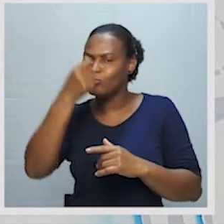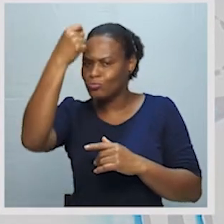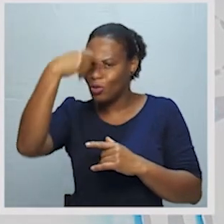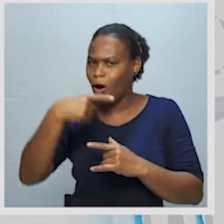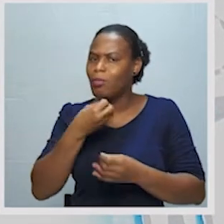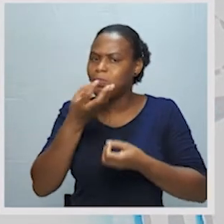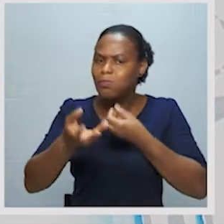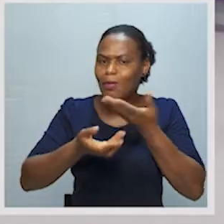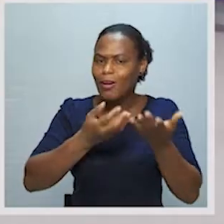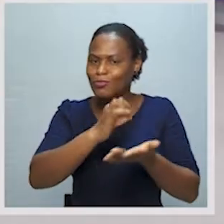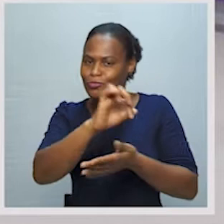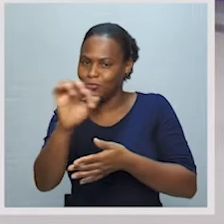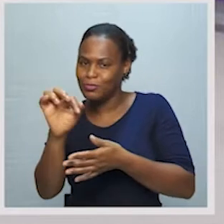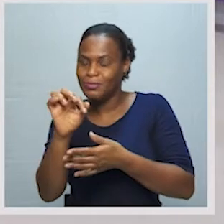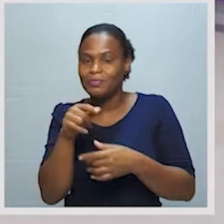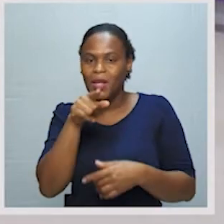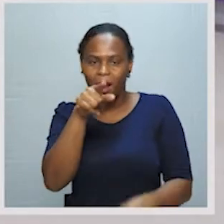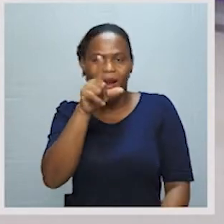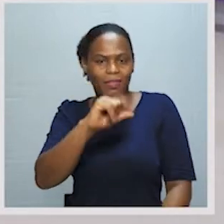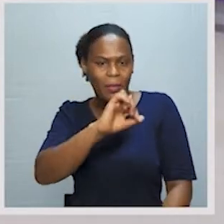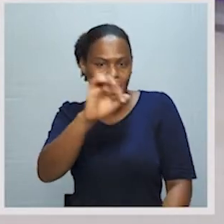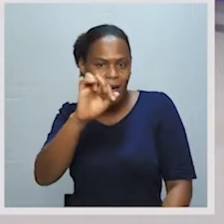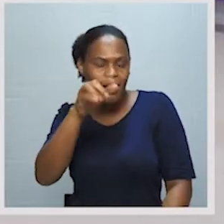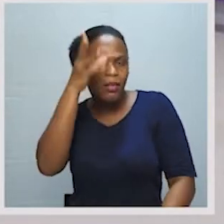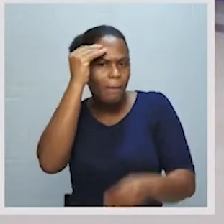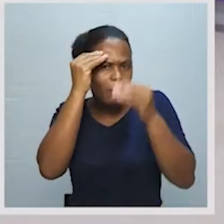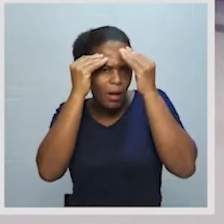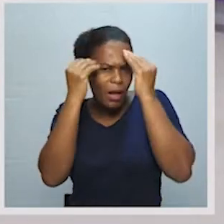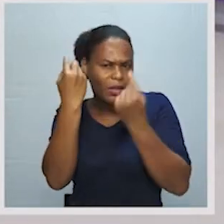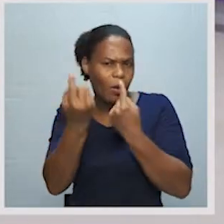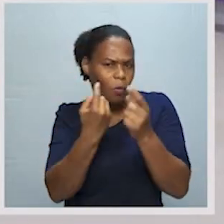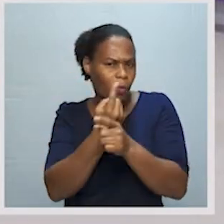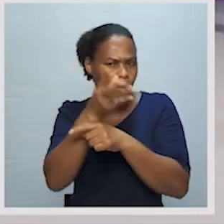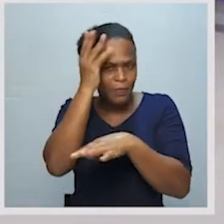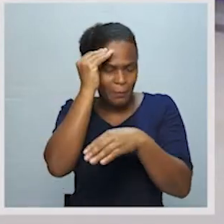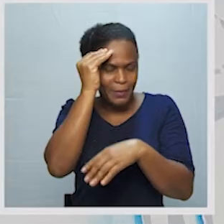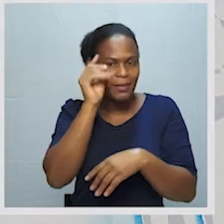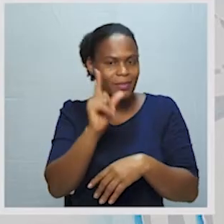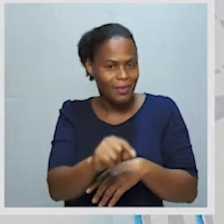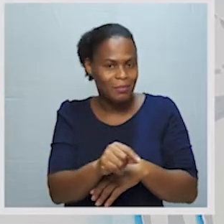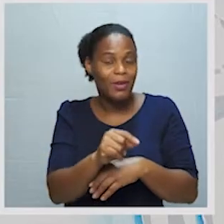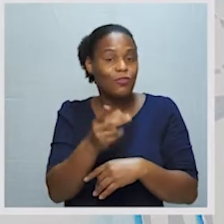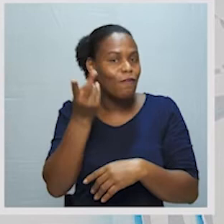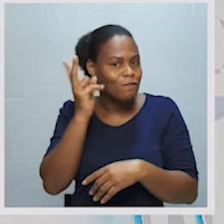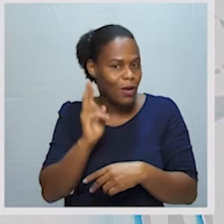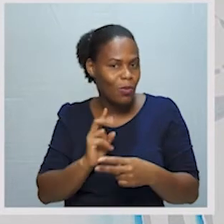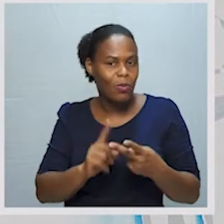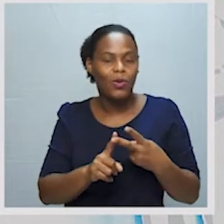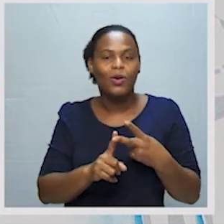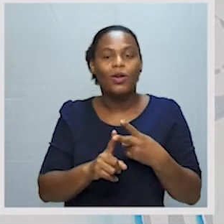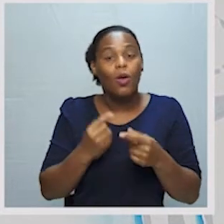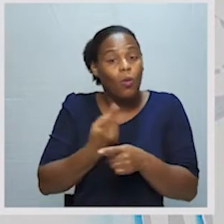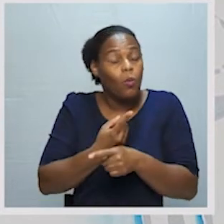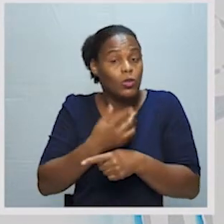contar histórias, vocês acabam por aprender alguma coisa. Não é? Aprendam os